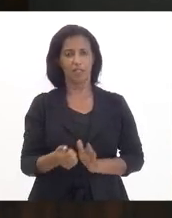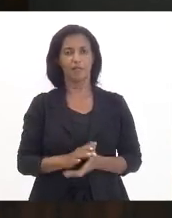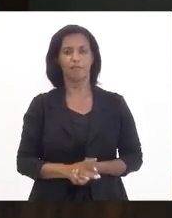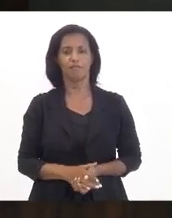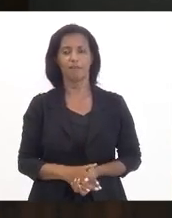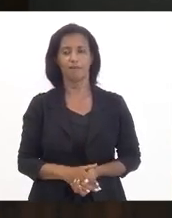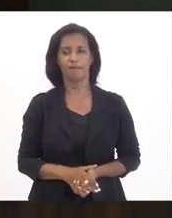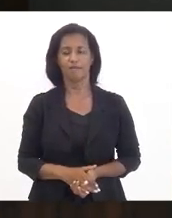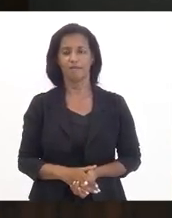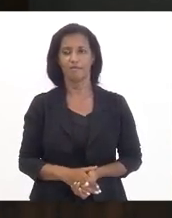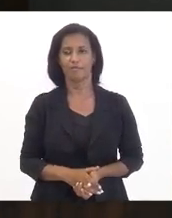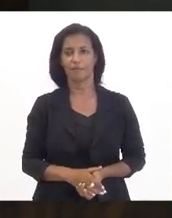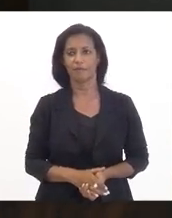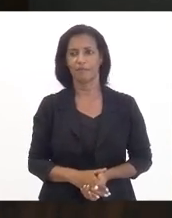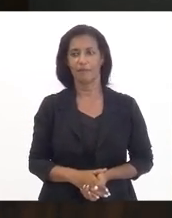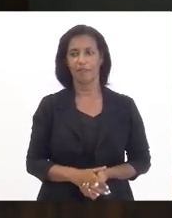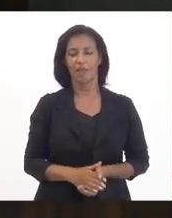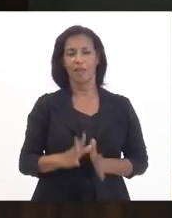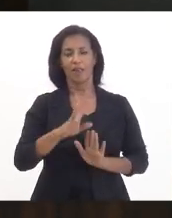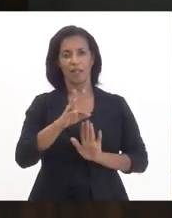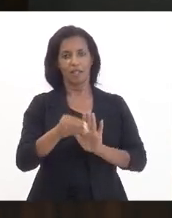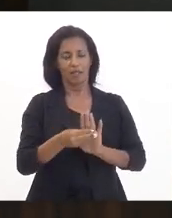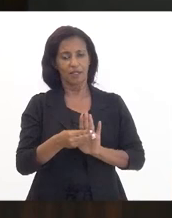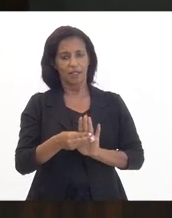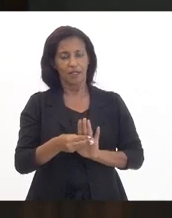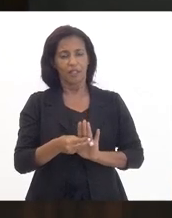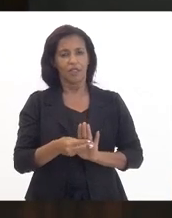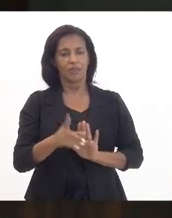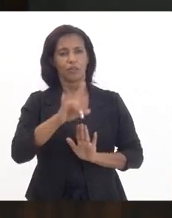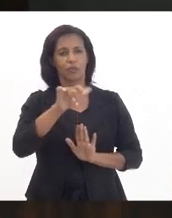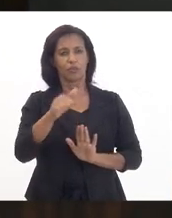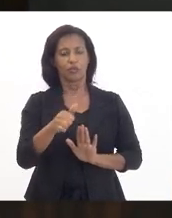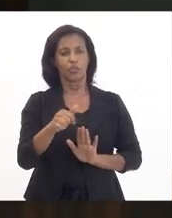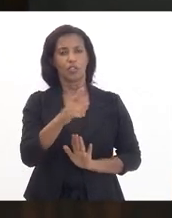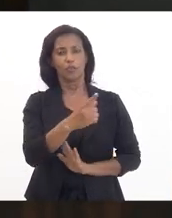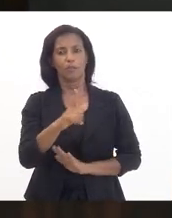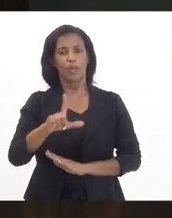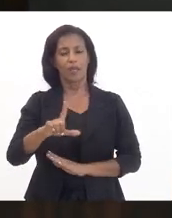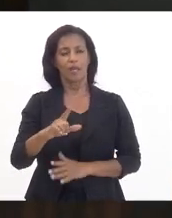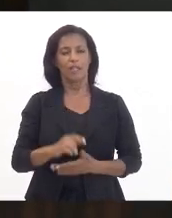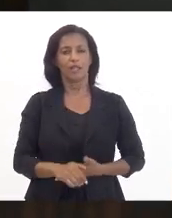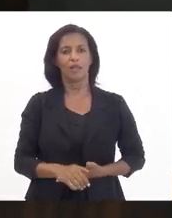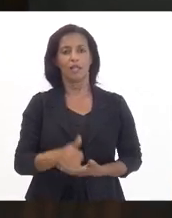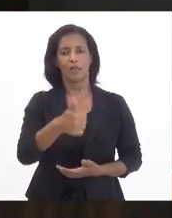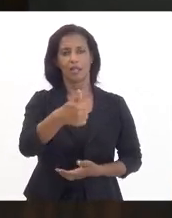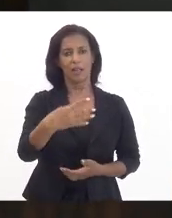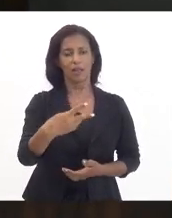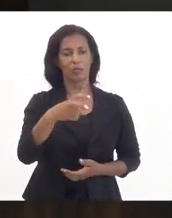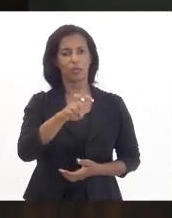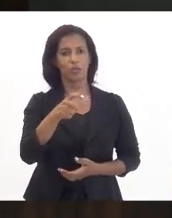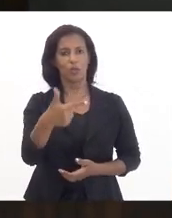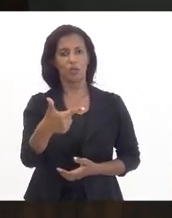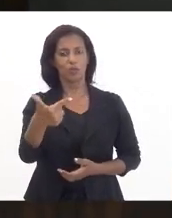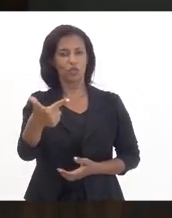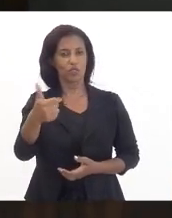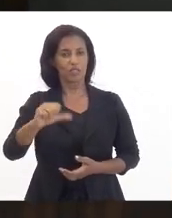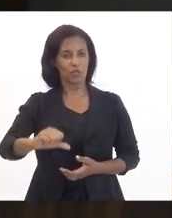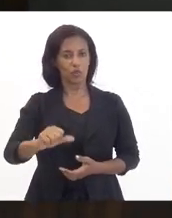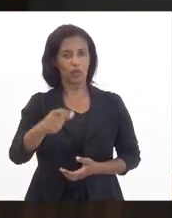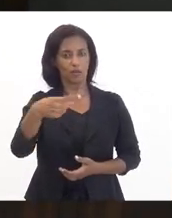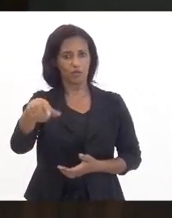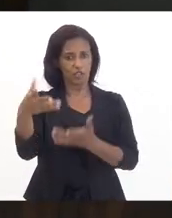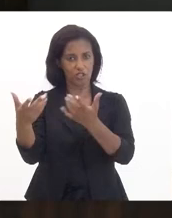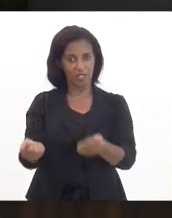aprovado. Requer inclusão na ordem do dia do projeto de lei número 1452 de 19. Os senhores que